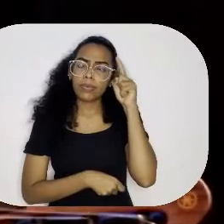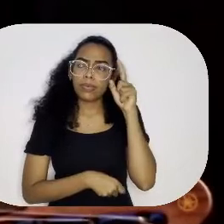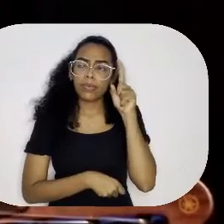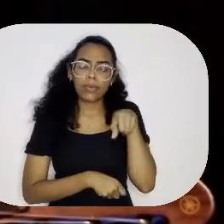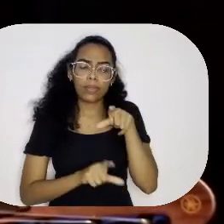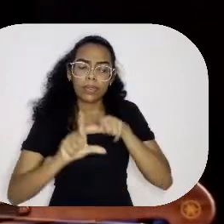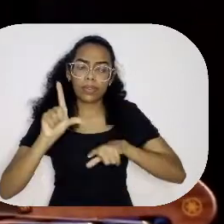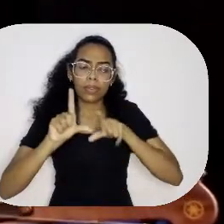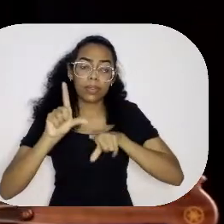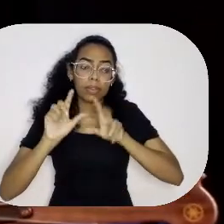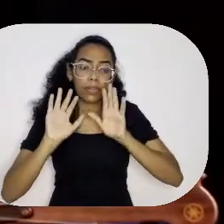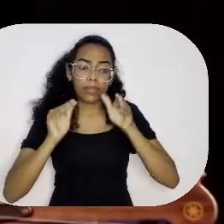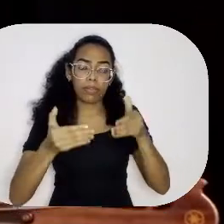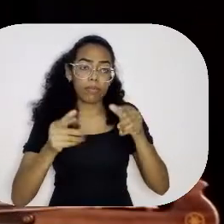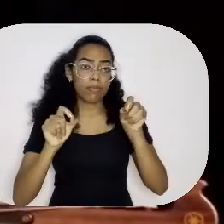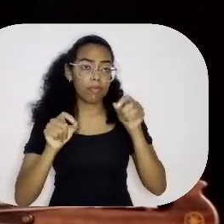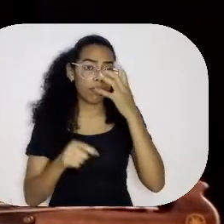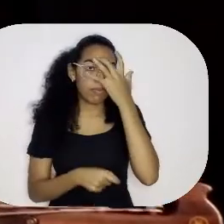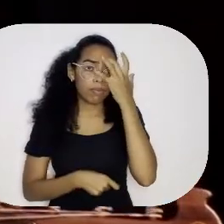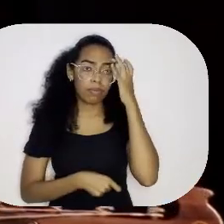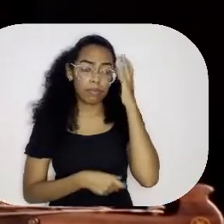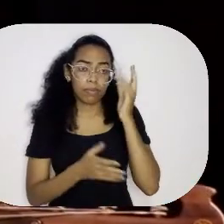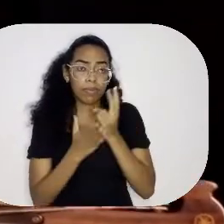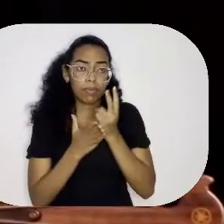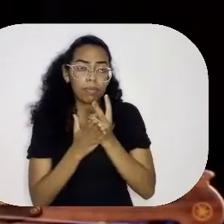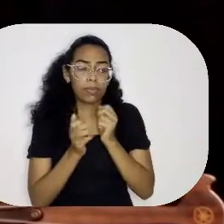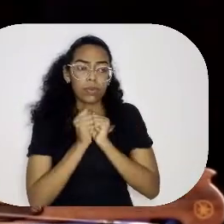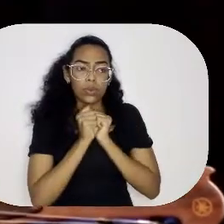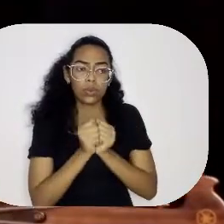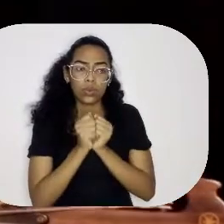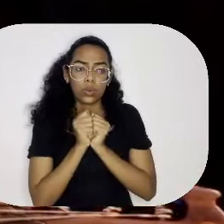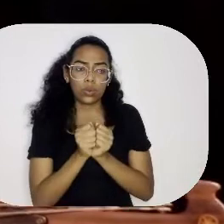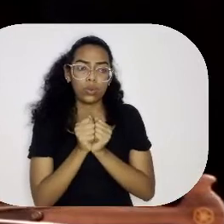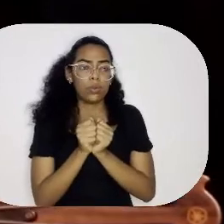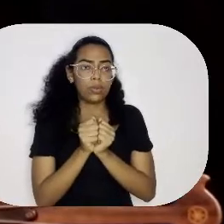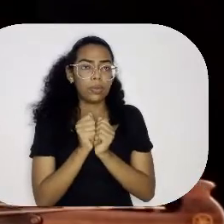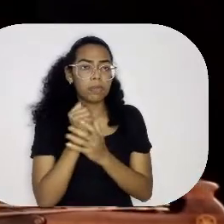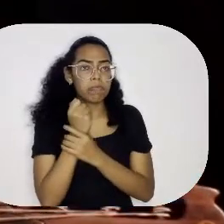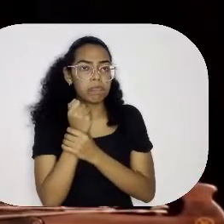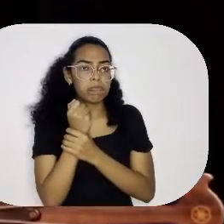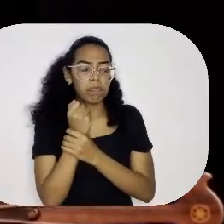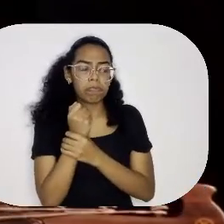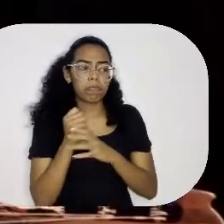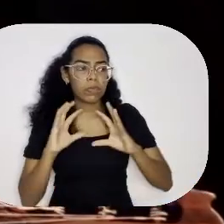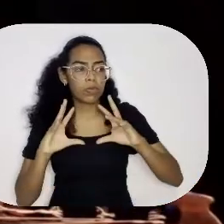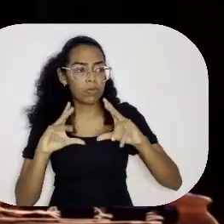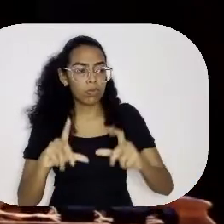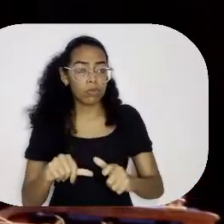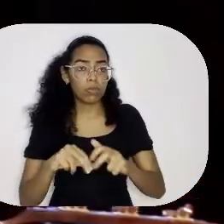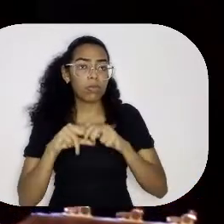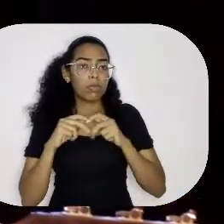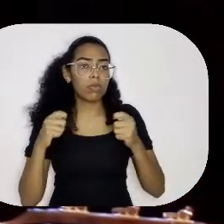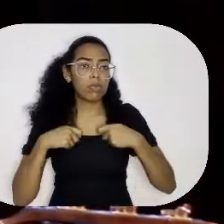né? Com essas perdas. E tinha feito essa melodia no Morro Branco. E um dia em casa eu vou fazer uma letra em homenagem aos encantados, essas pessoas que, né, que